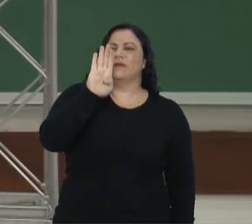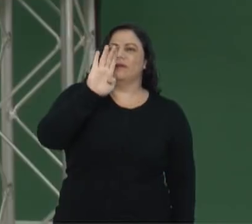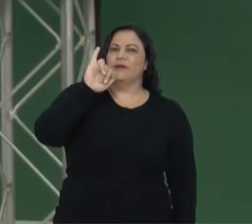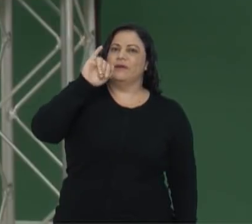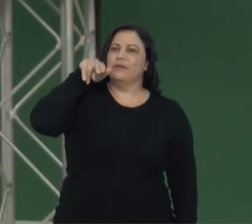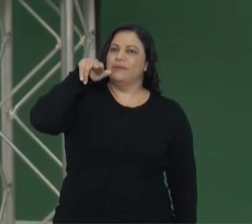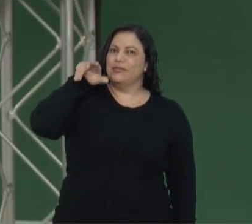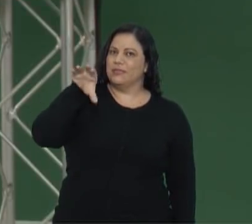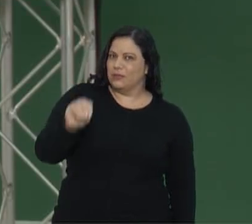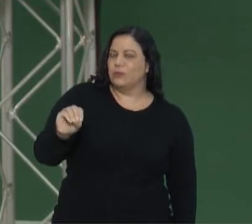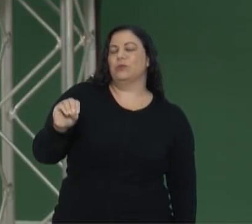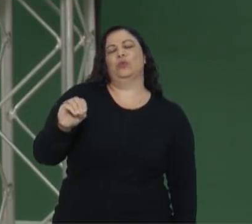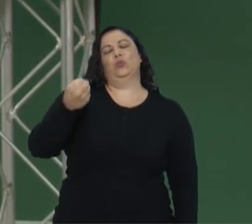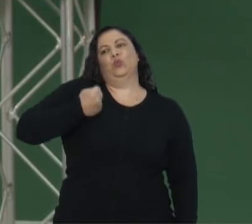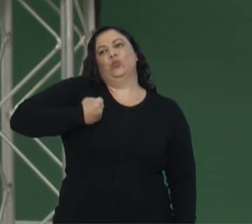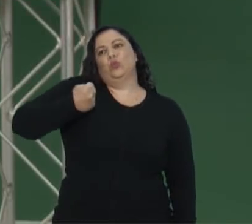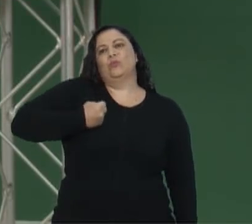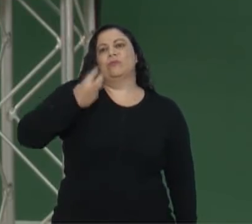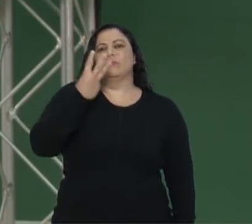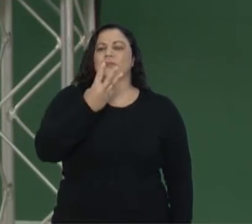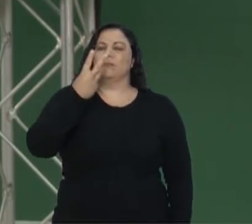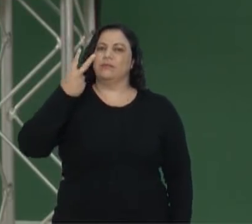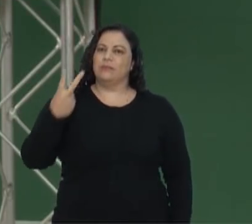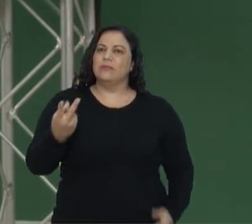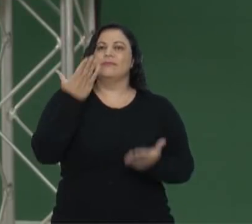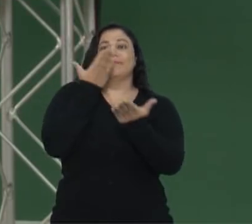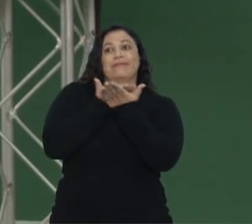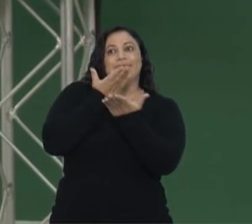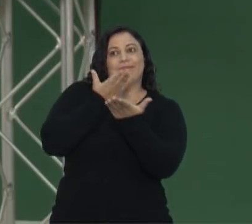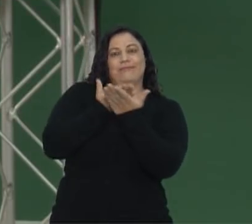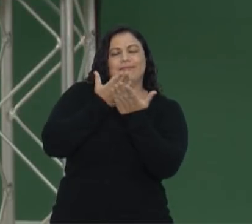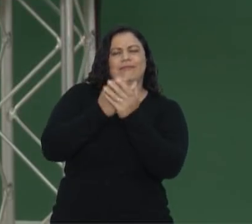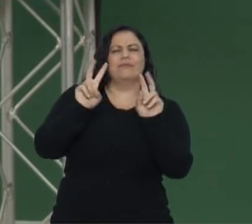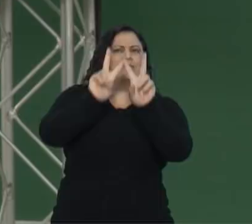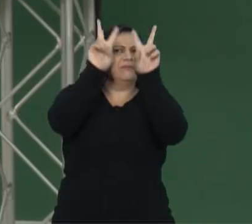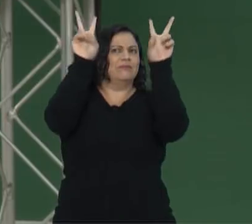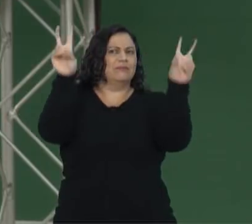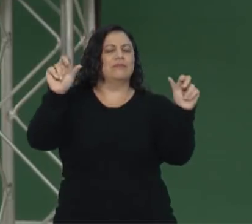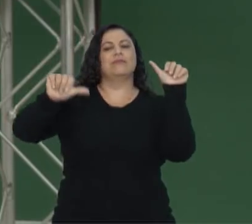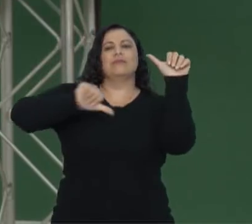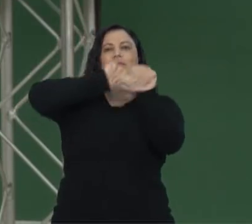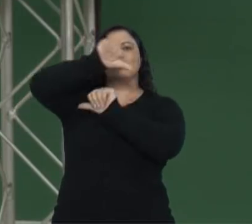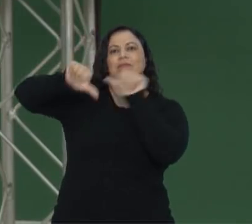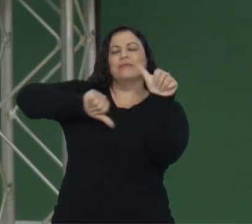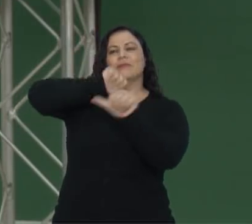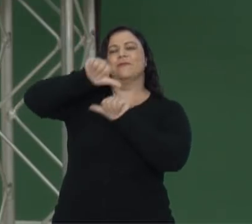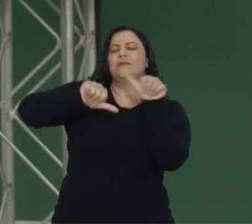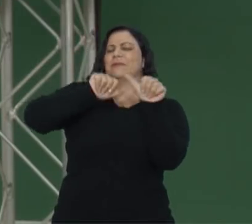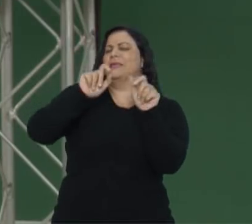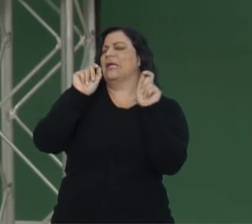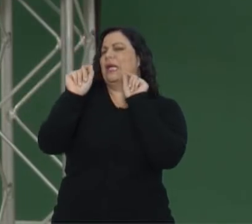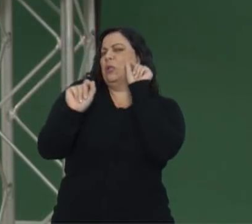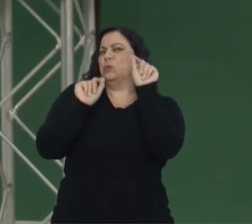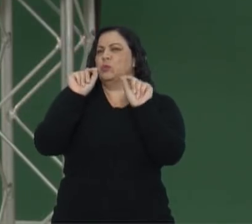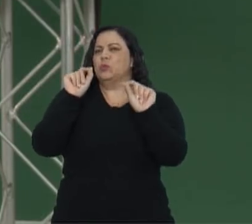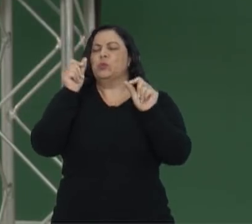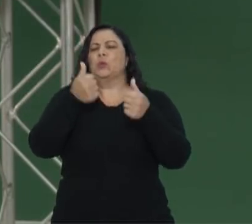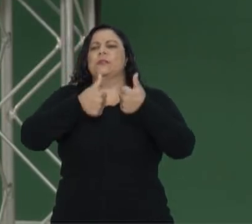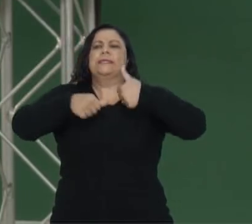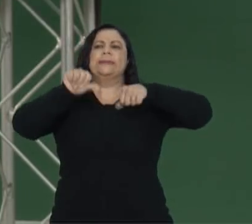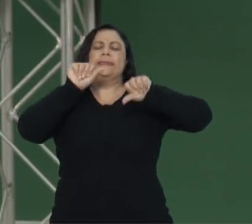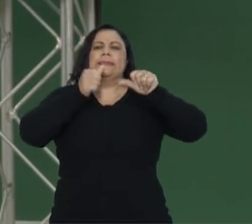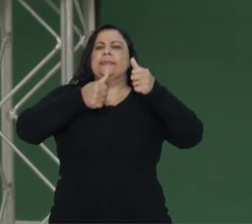número 32 nós vamos falar das transformações químicas. Vocês lembram na nossa aula anterior, na aula 31, que nós falamos